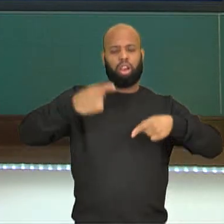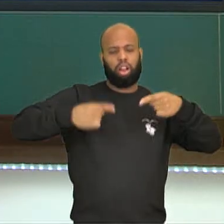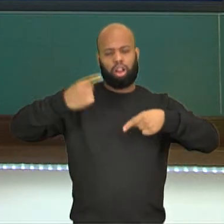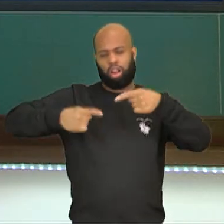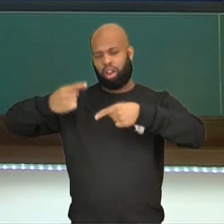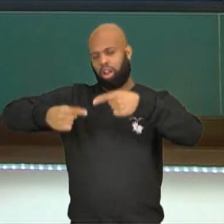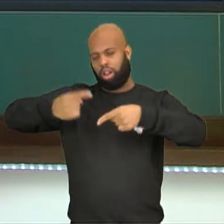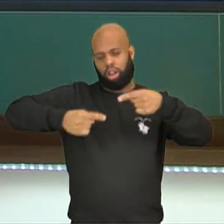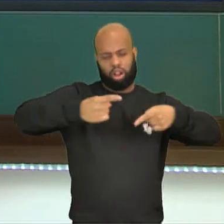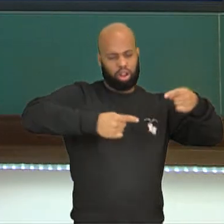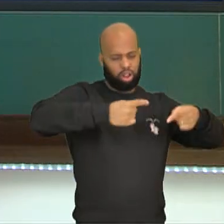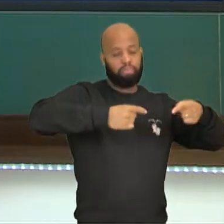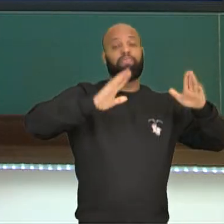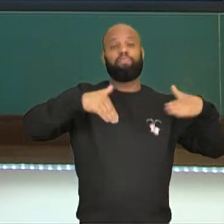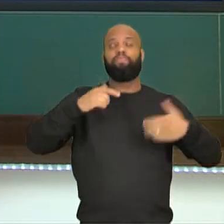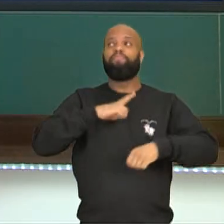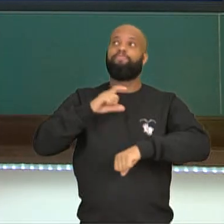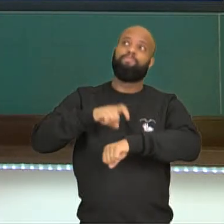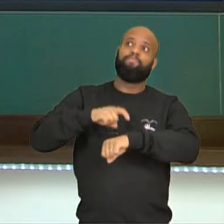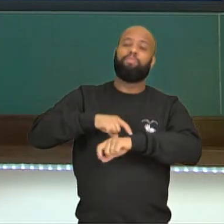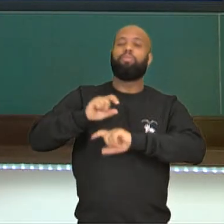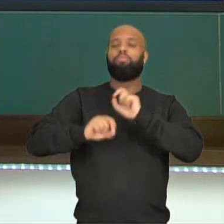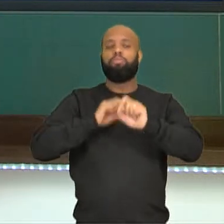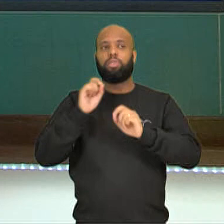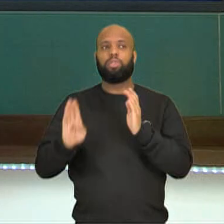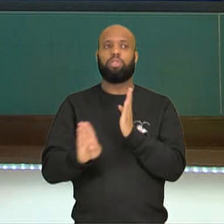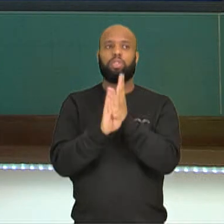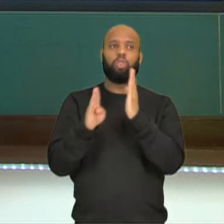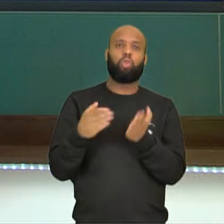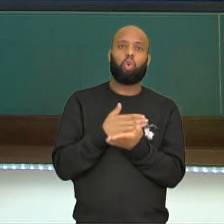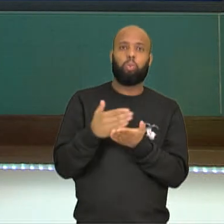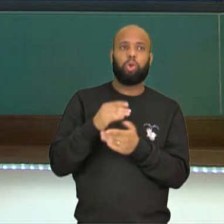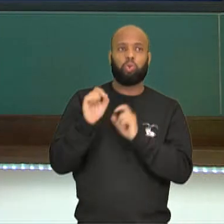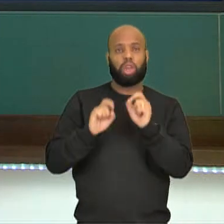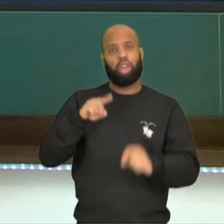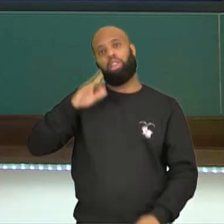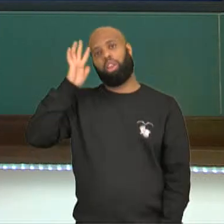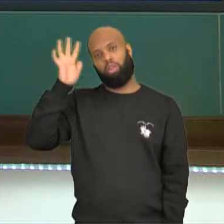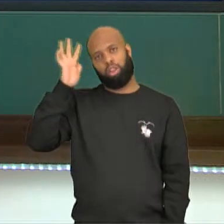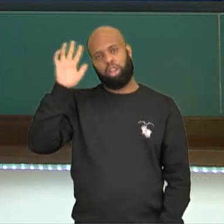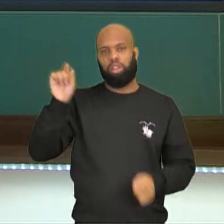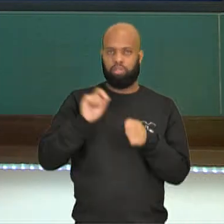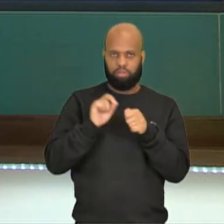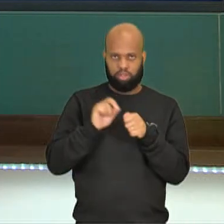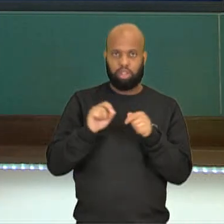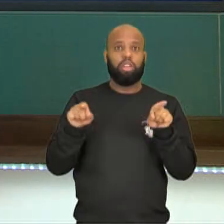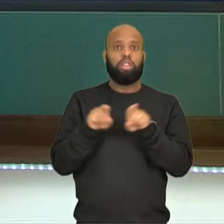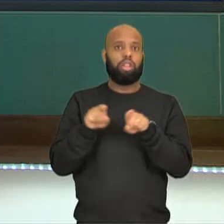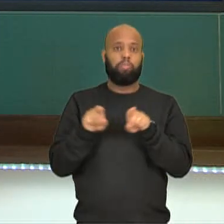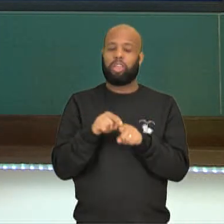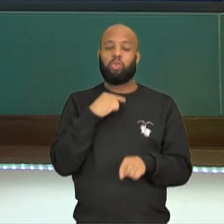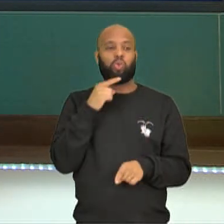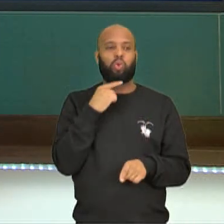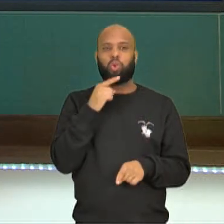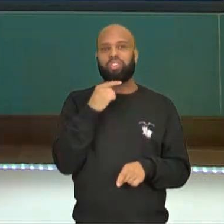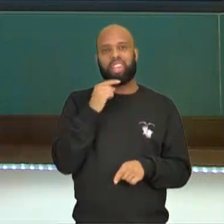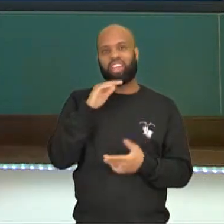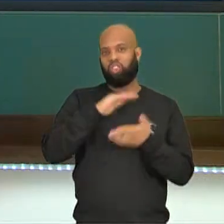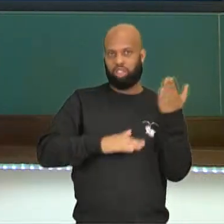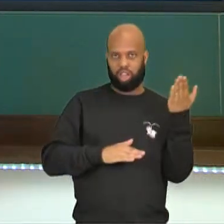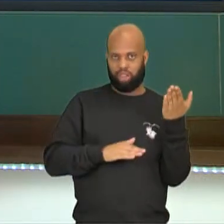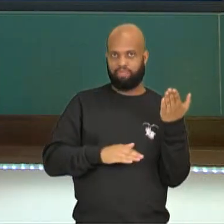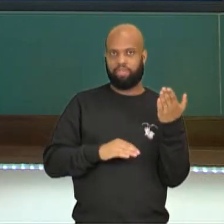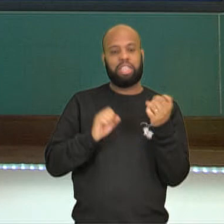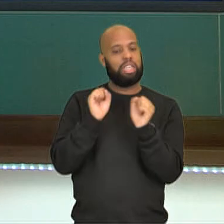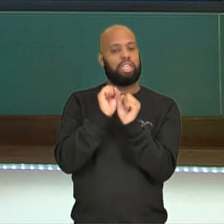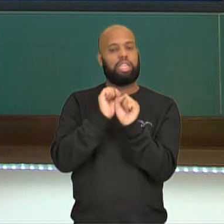debates, inclusive. Chega uma hora que as descobertas começam a virar grandes teorias e irrefutáveis. Ou seja,